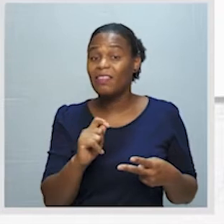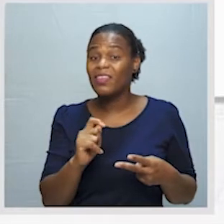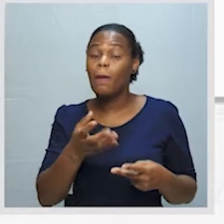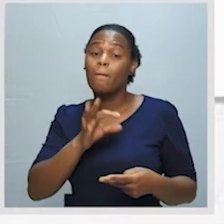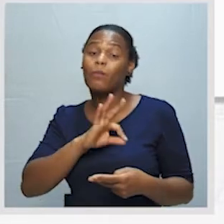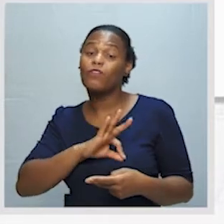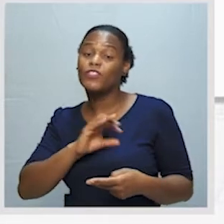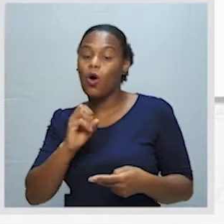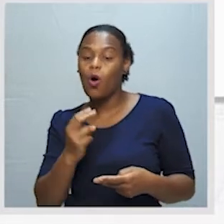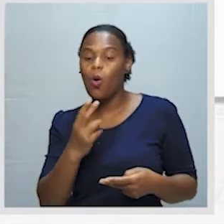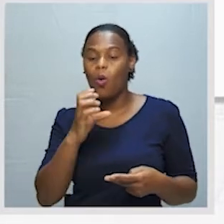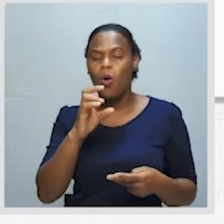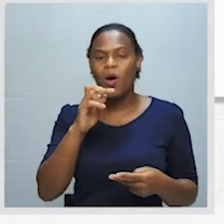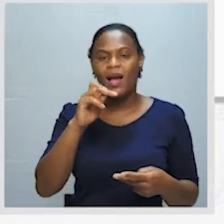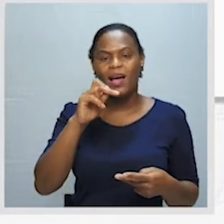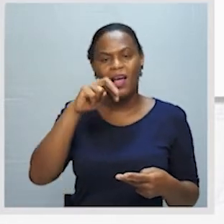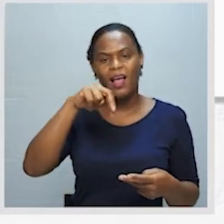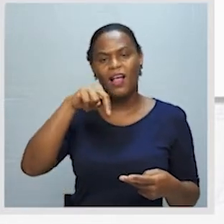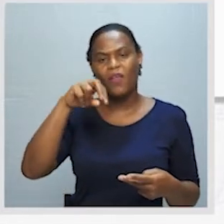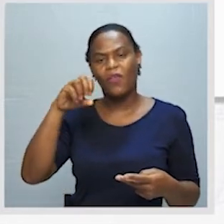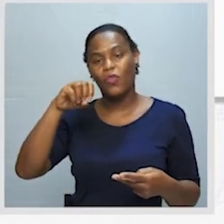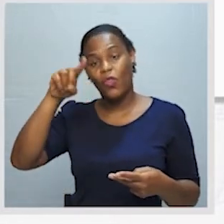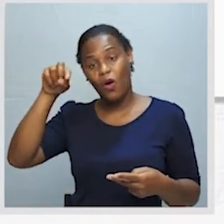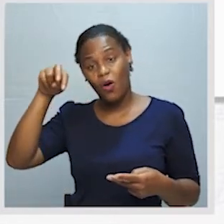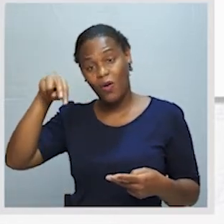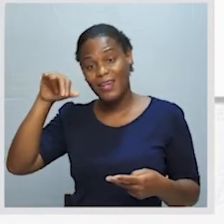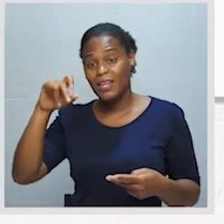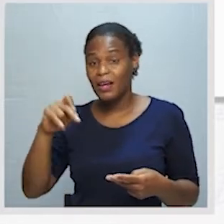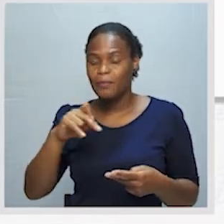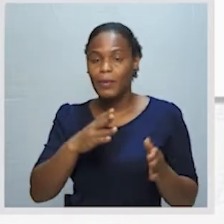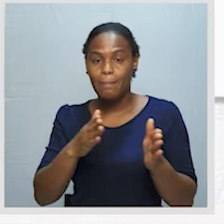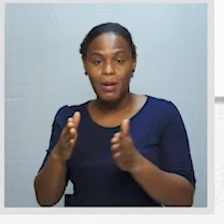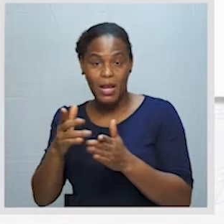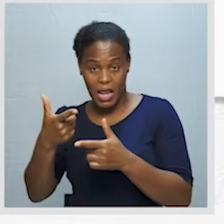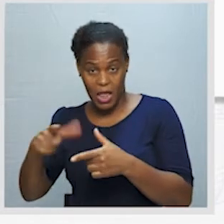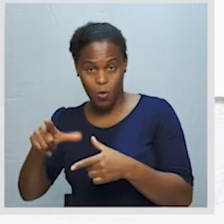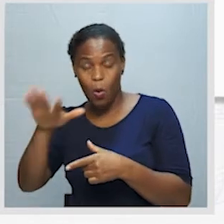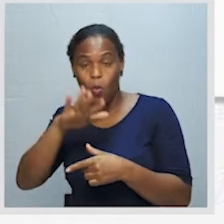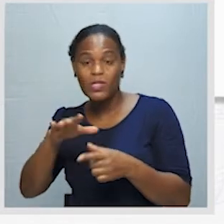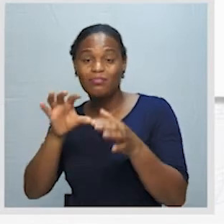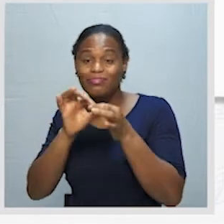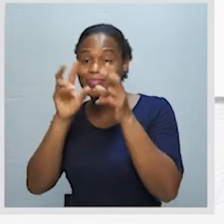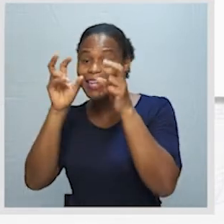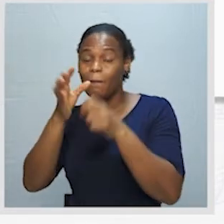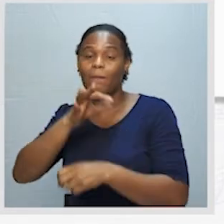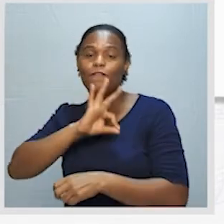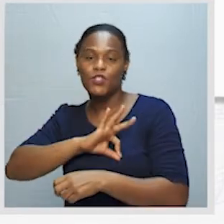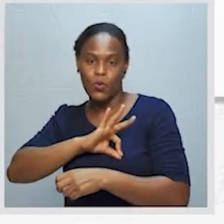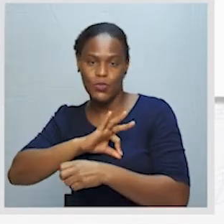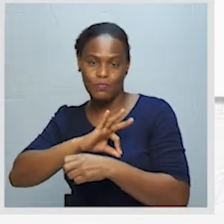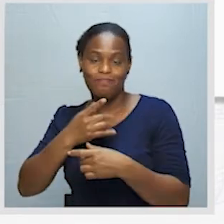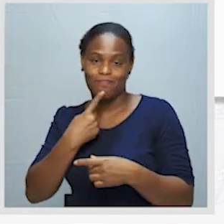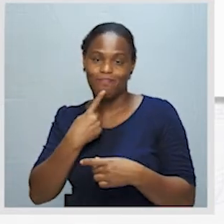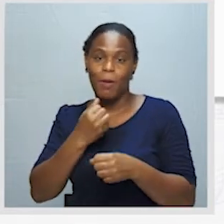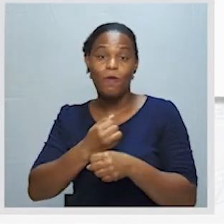A vertente profissional ou canónica. É o lado da língua que se usa no âmbito das profissões, ou